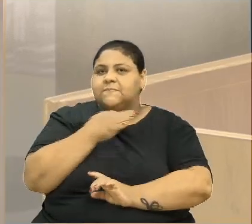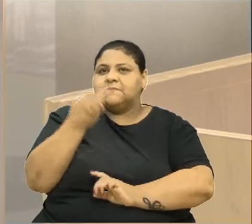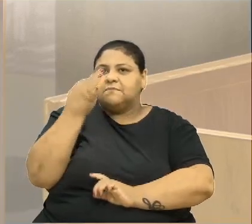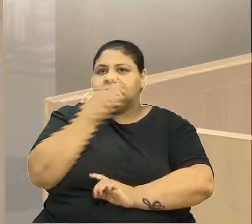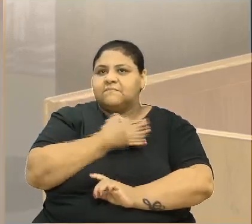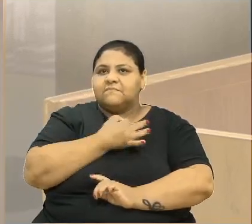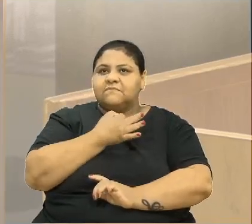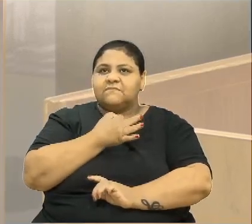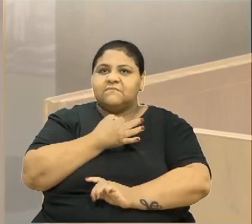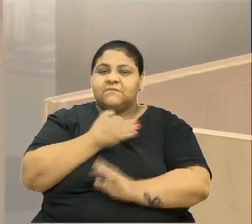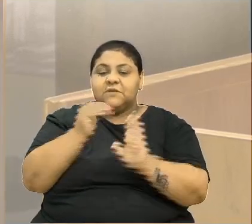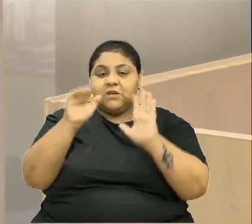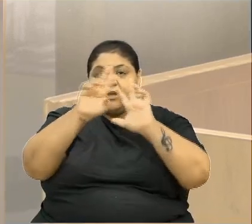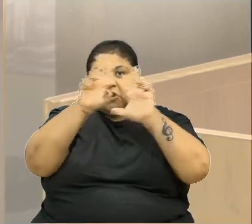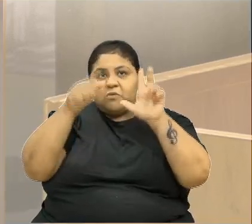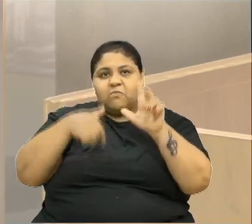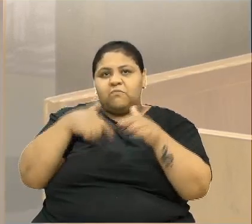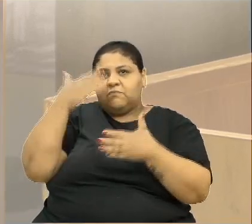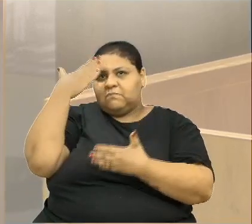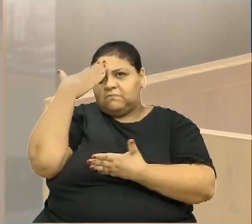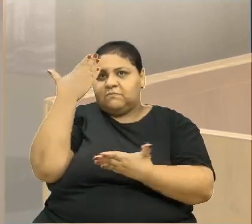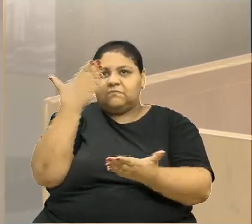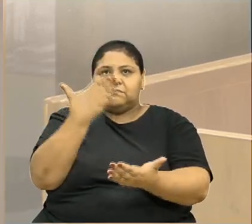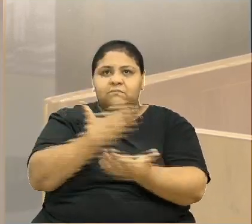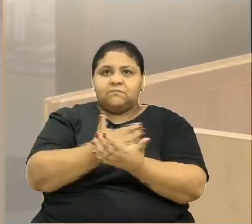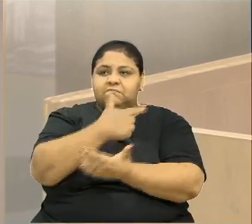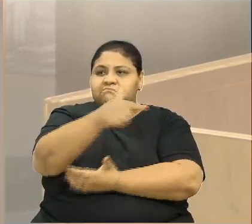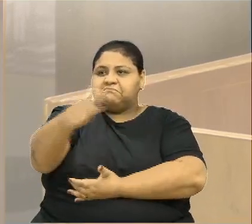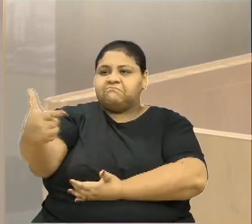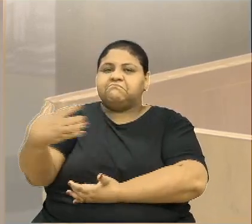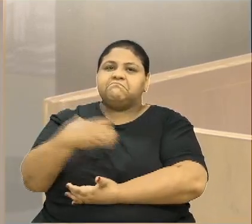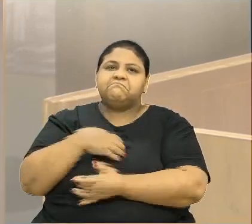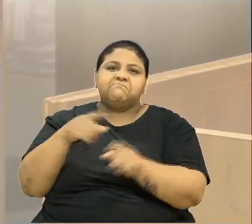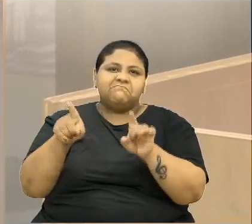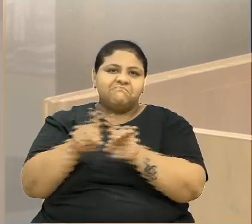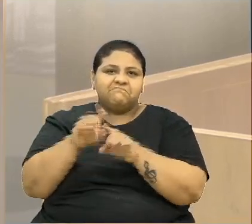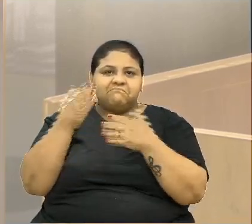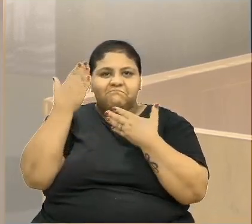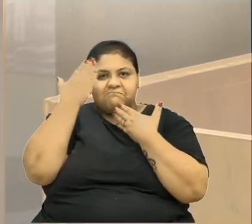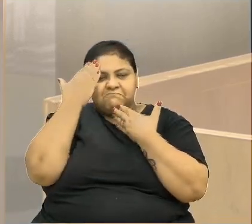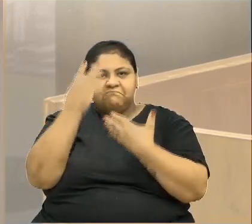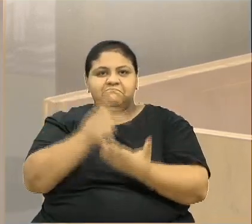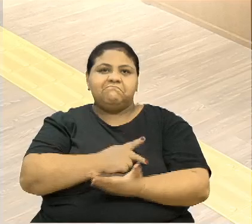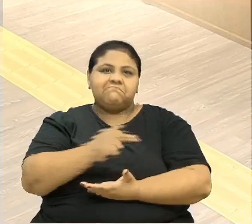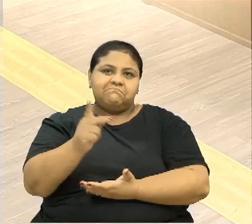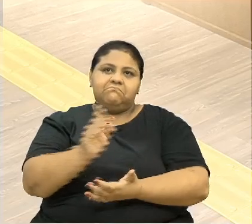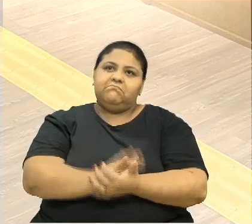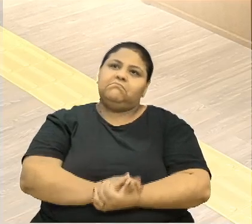Sul e pelas pautas que eu acredito de outras formas também. Muito obrigada, presidente.